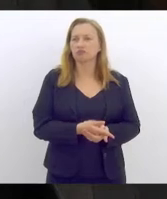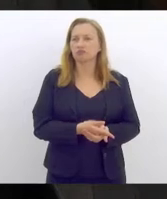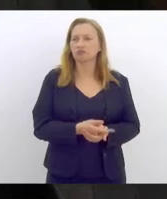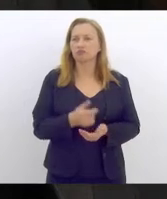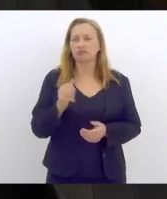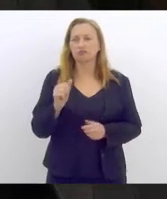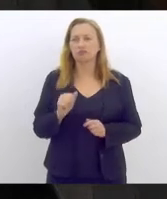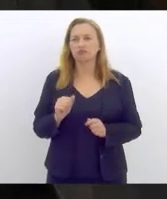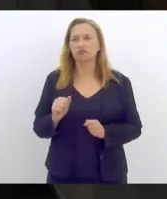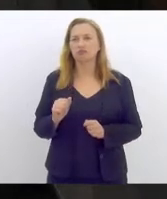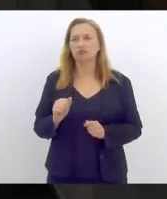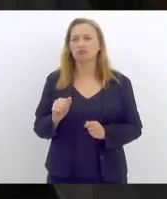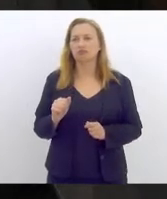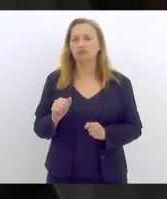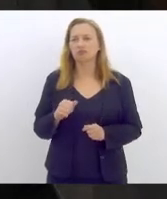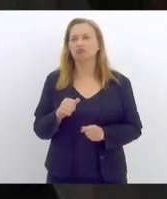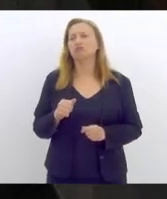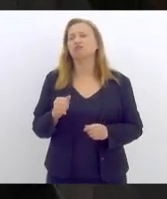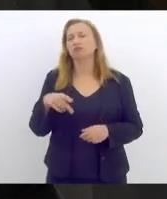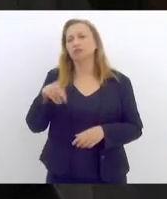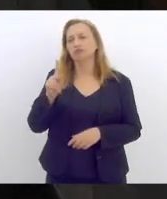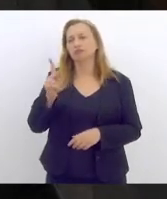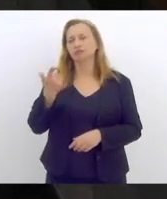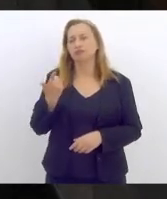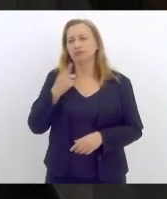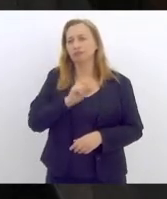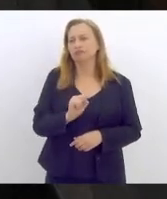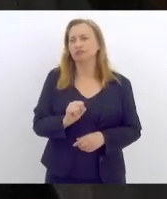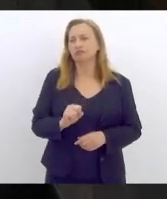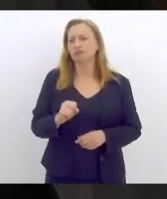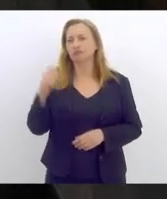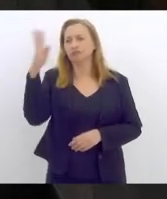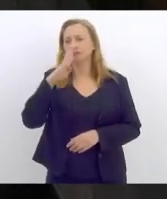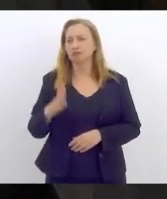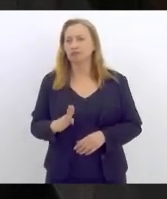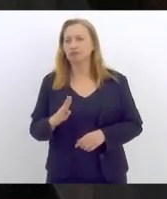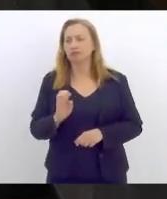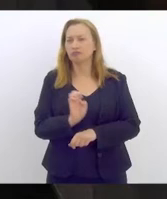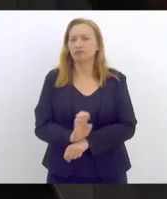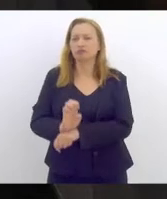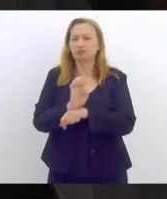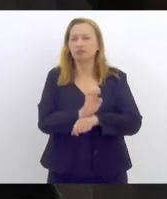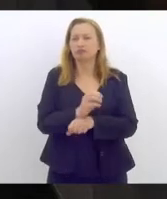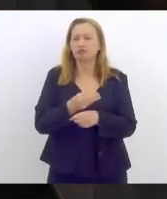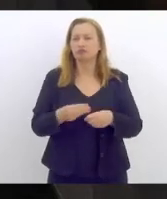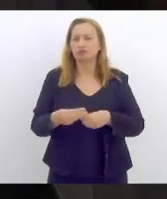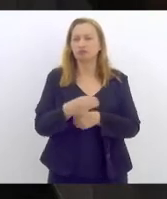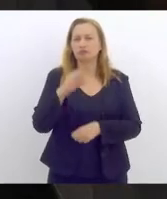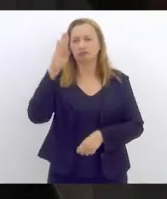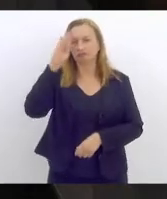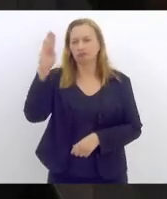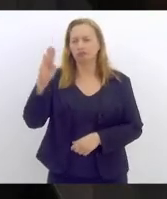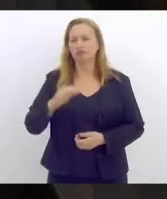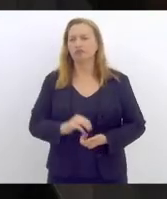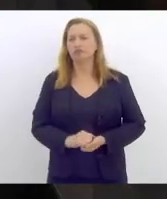da Petrobras ganham e o Brasil e os estados e municípios principalmente